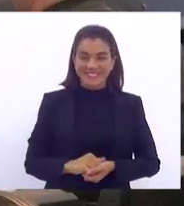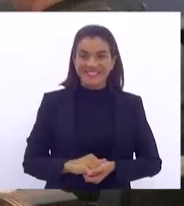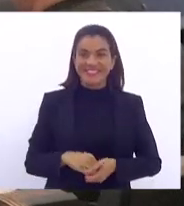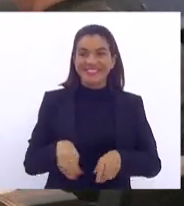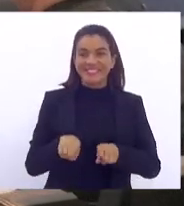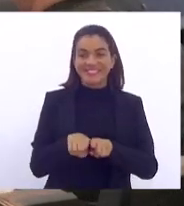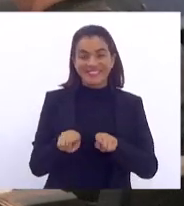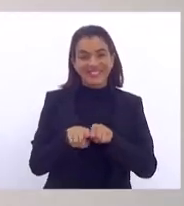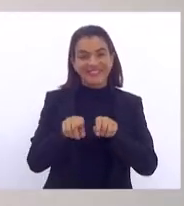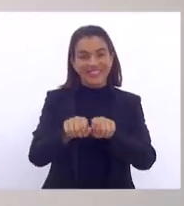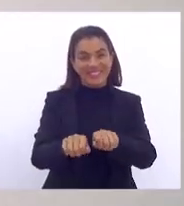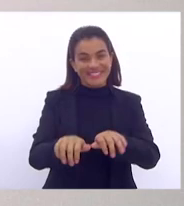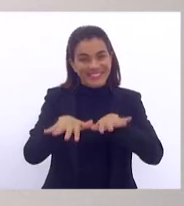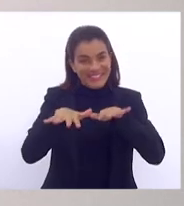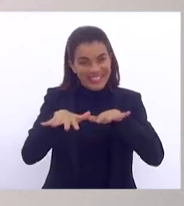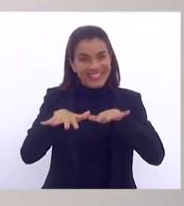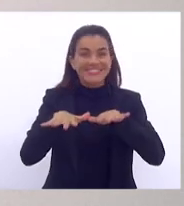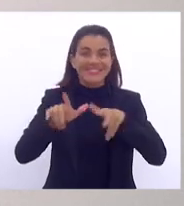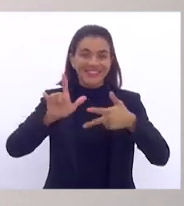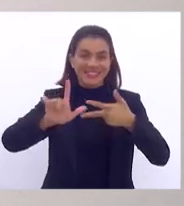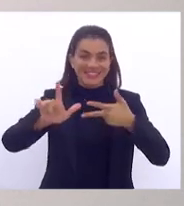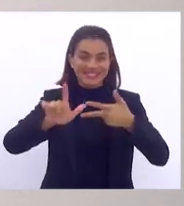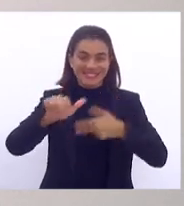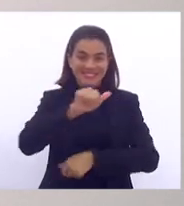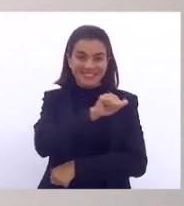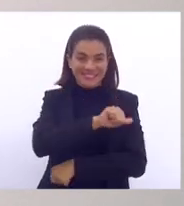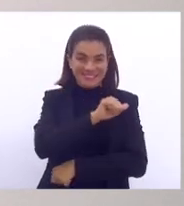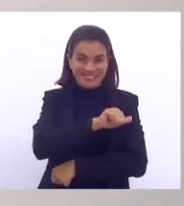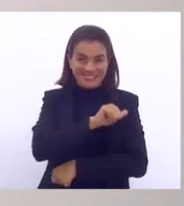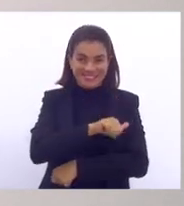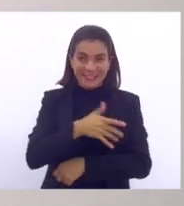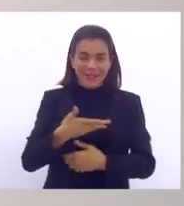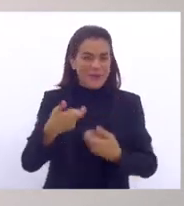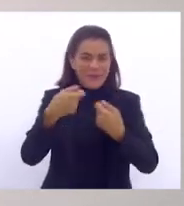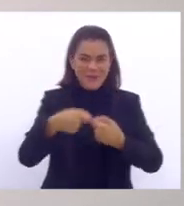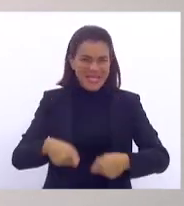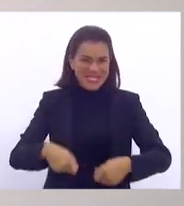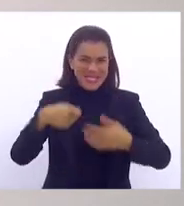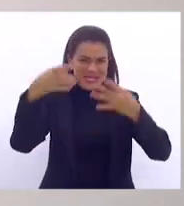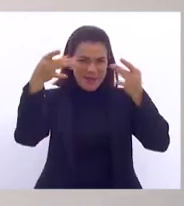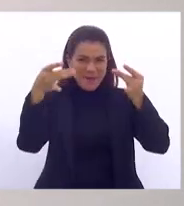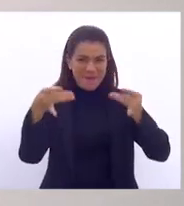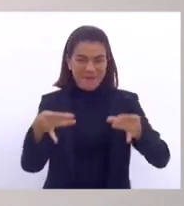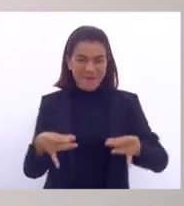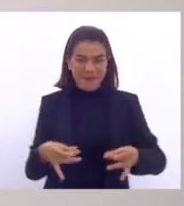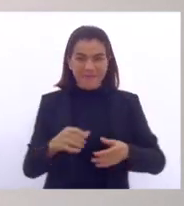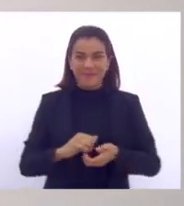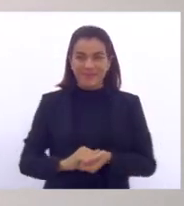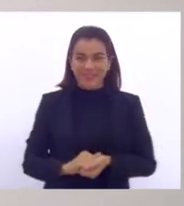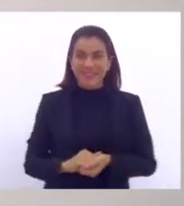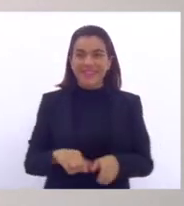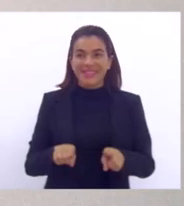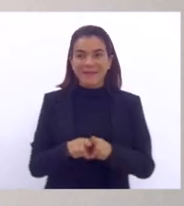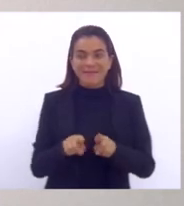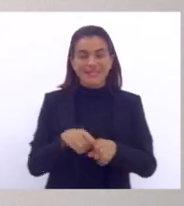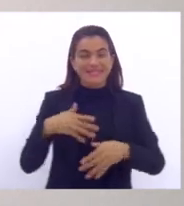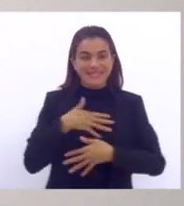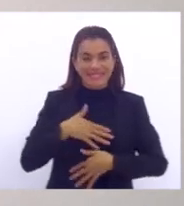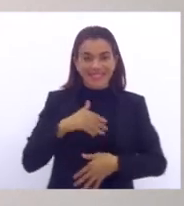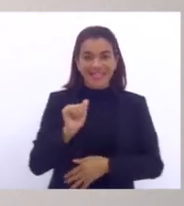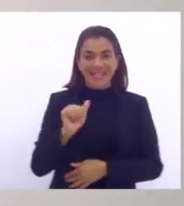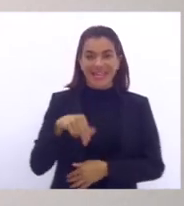Assembleia Legislativa do Rio de Janeiro que dispensa apresentações saudar Dr Rodrigo Lopes